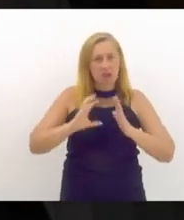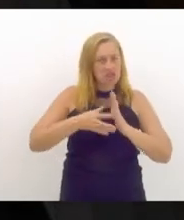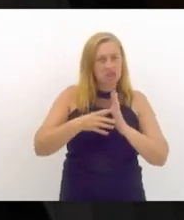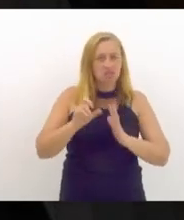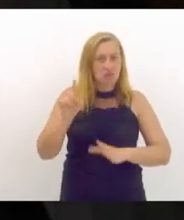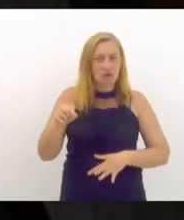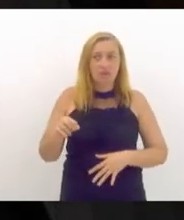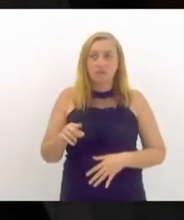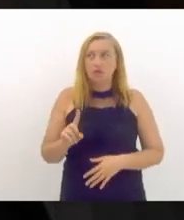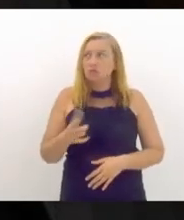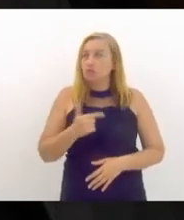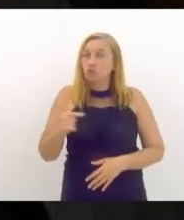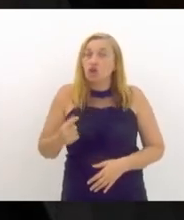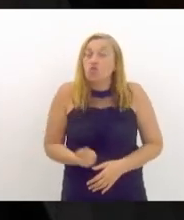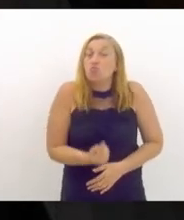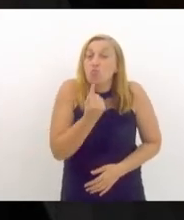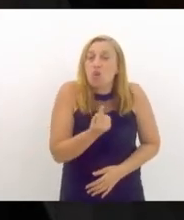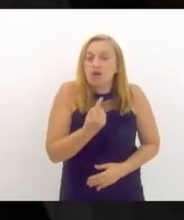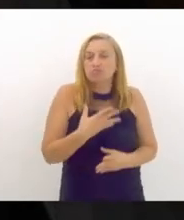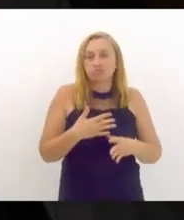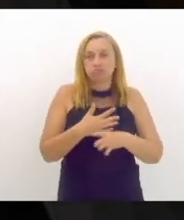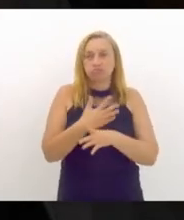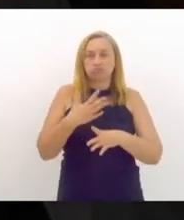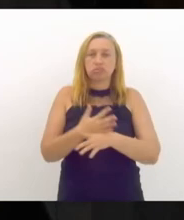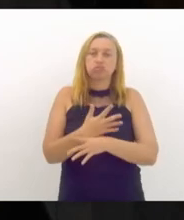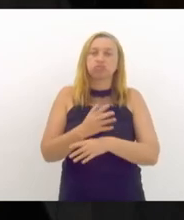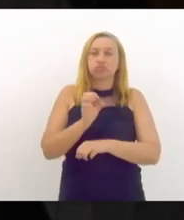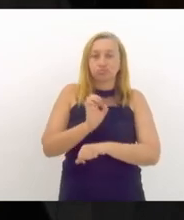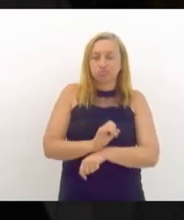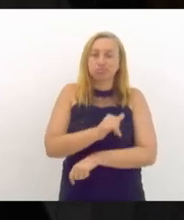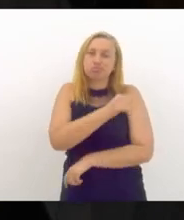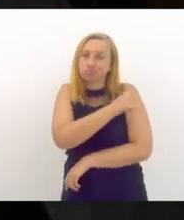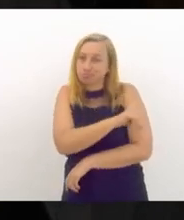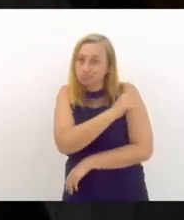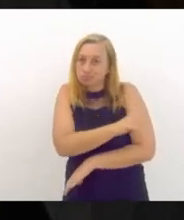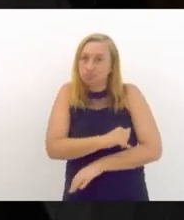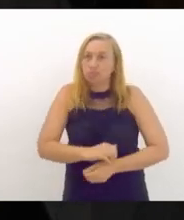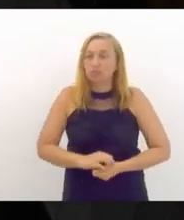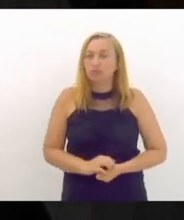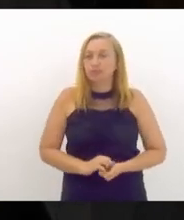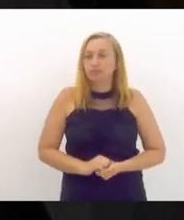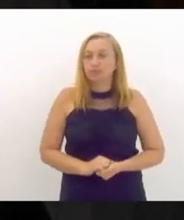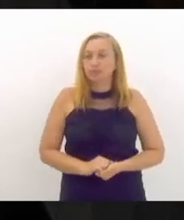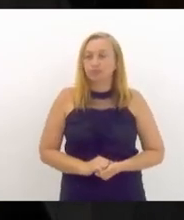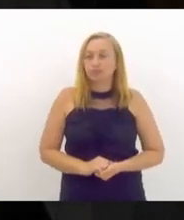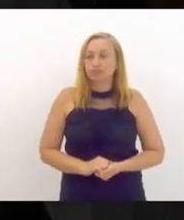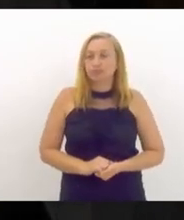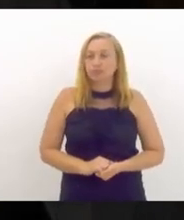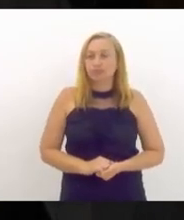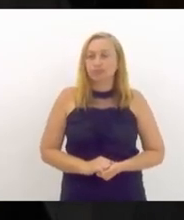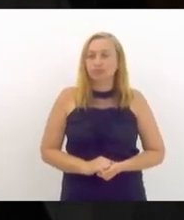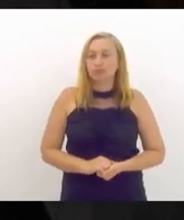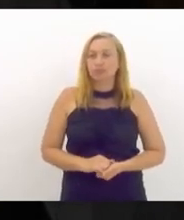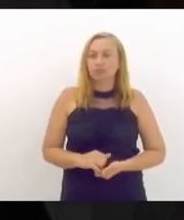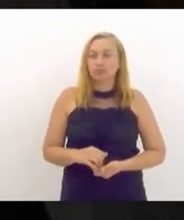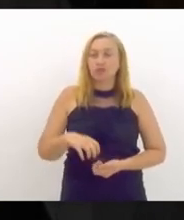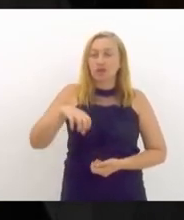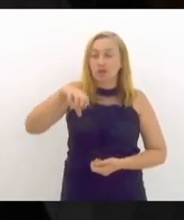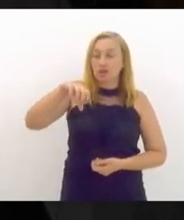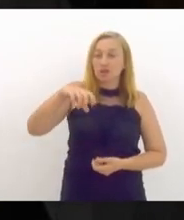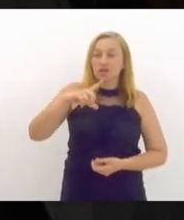não tem uma cidade nesse estado do Rio de Janeiro que é composto de